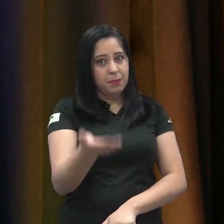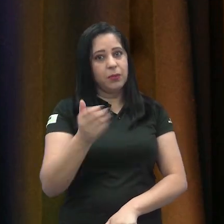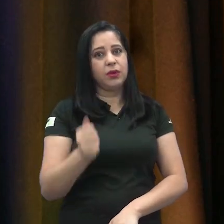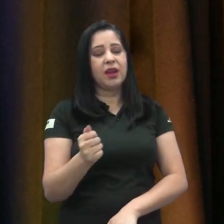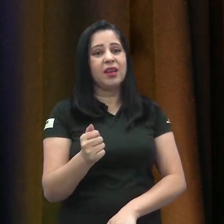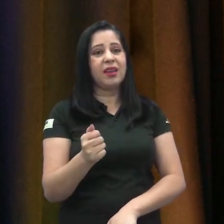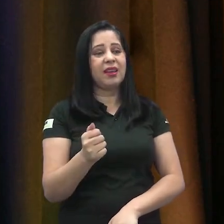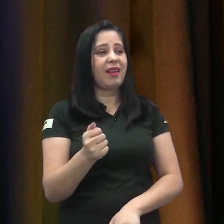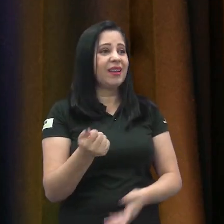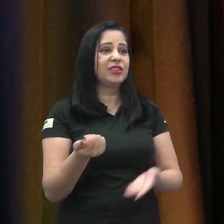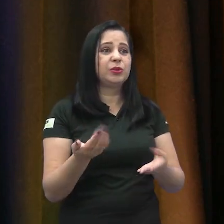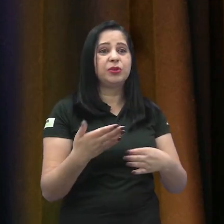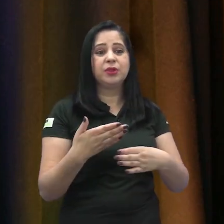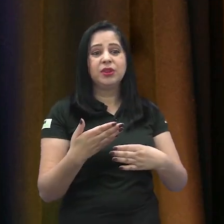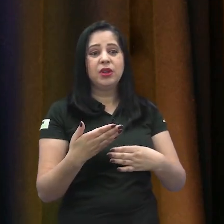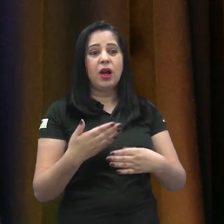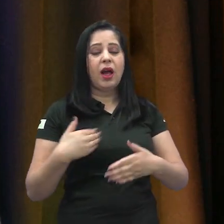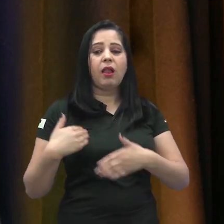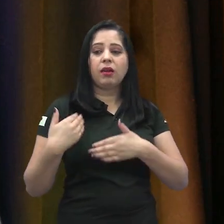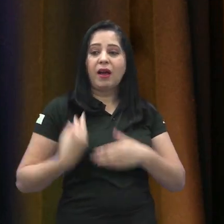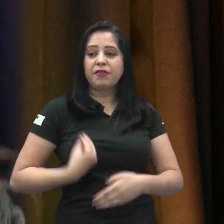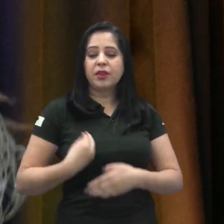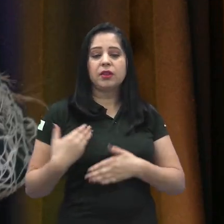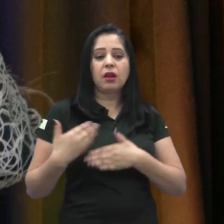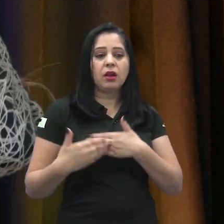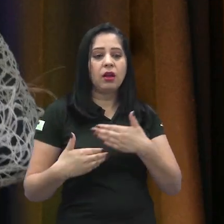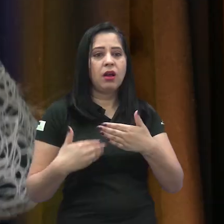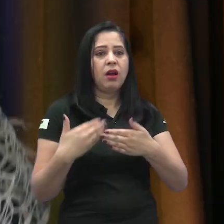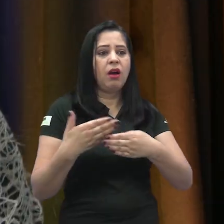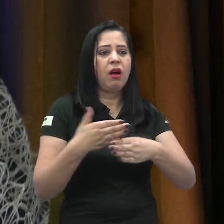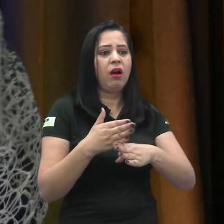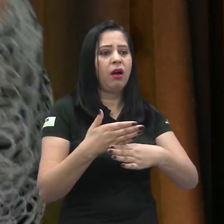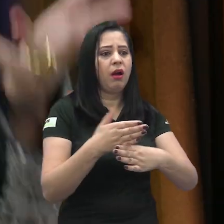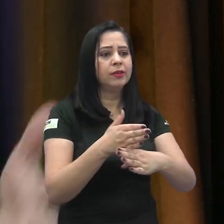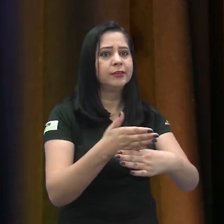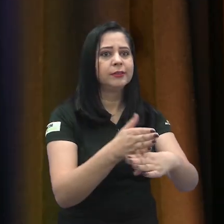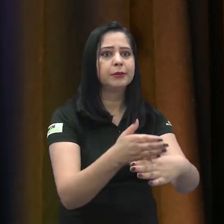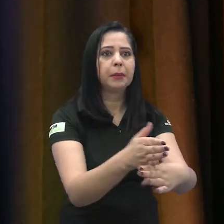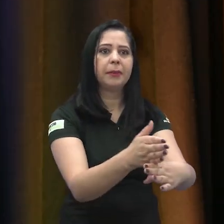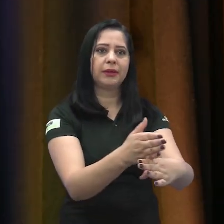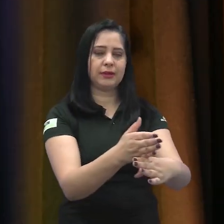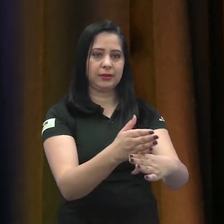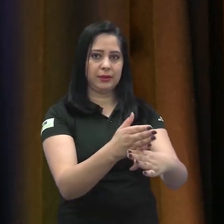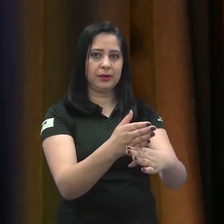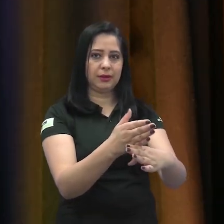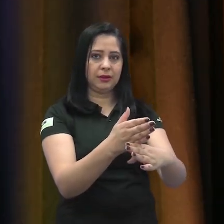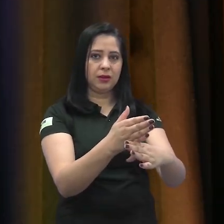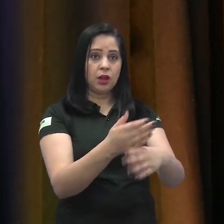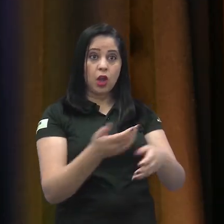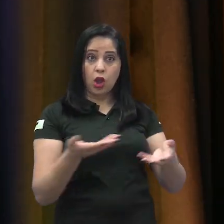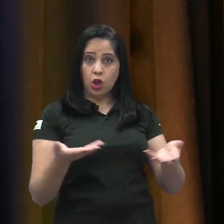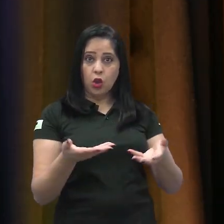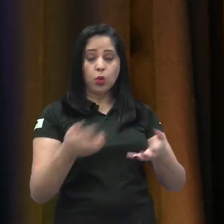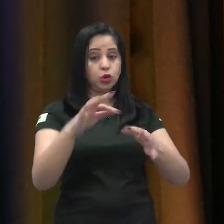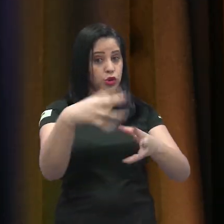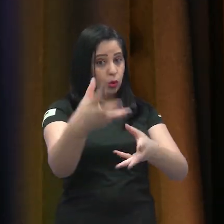verdade, ela foi se perdendo, né, nesse caminho, no contexto social. E hoje a gente faz esse